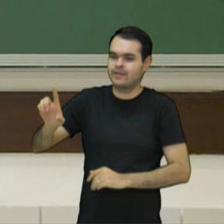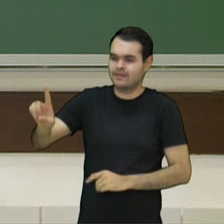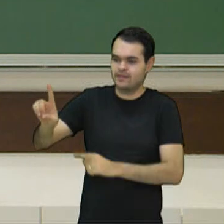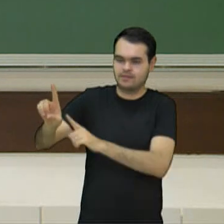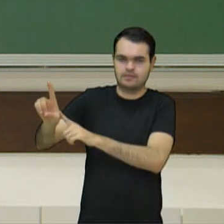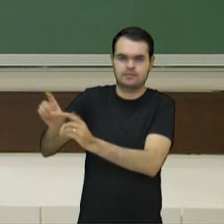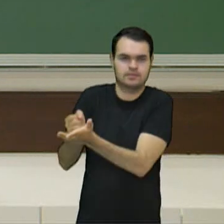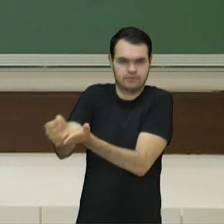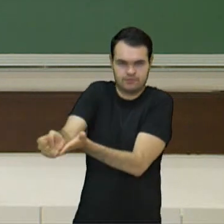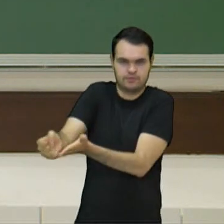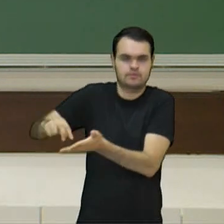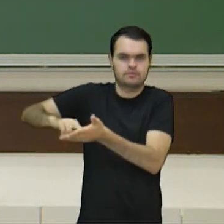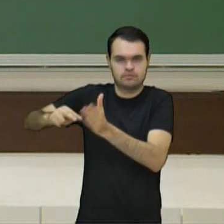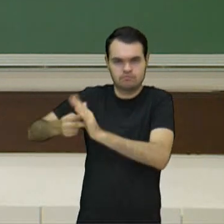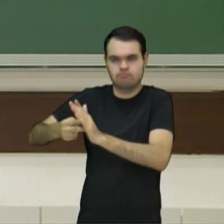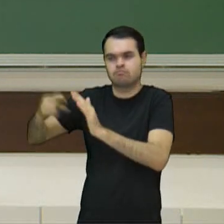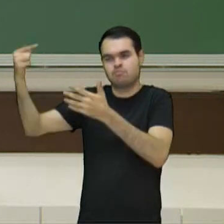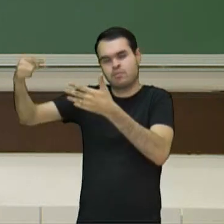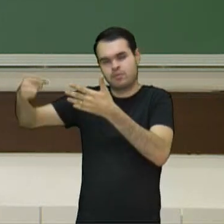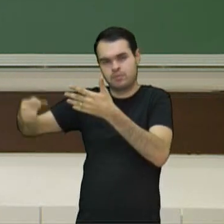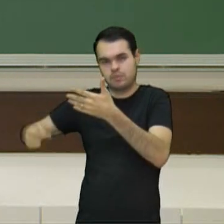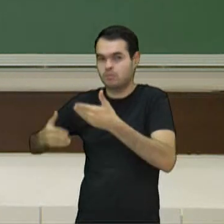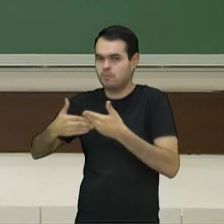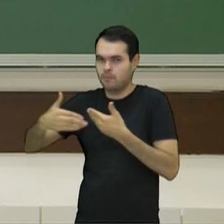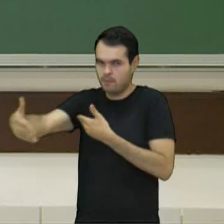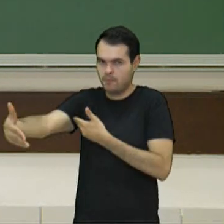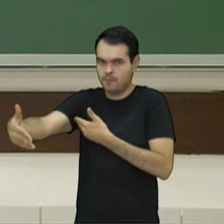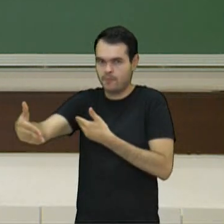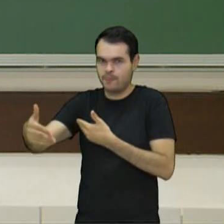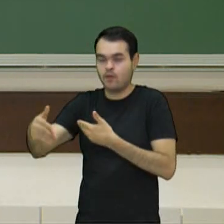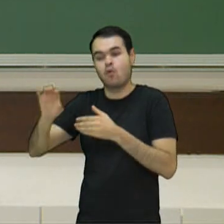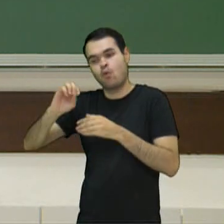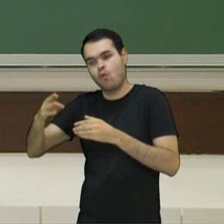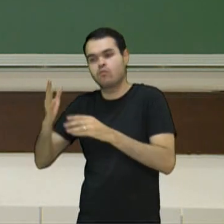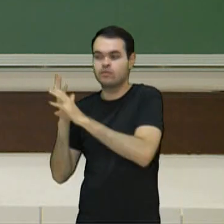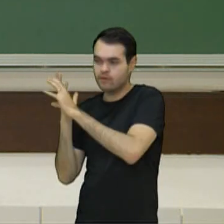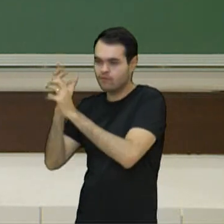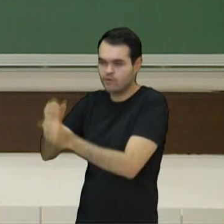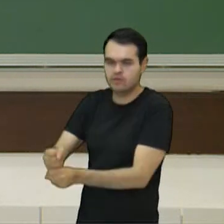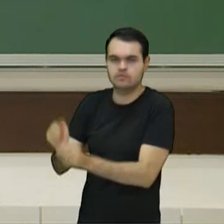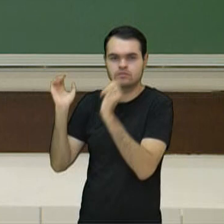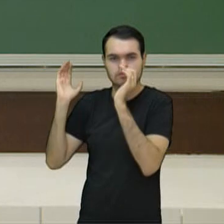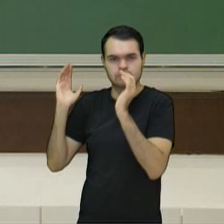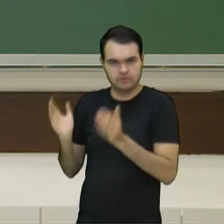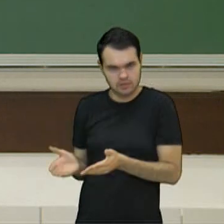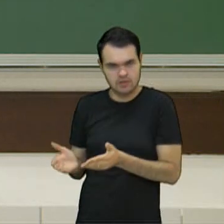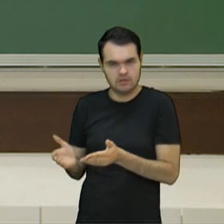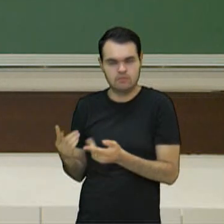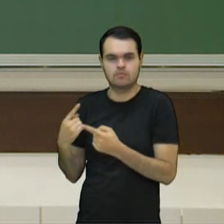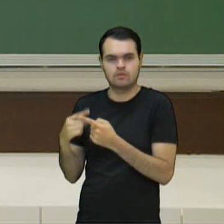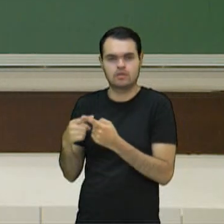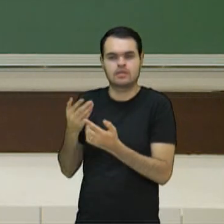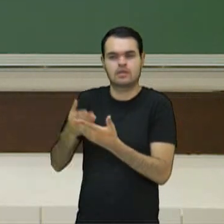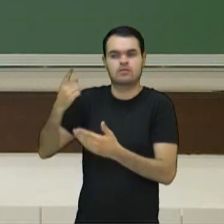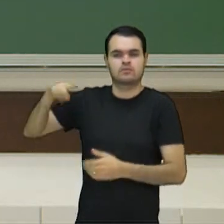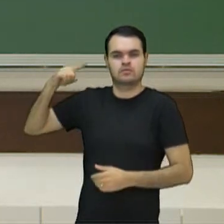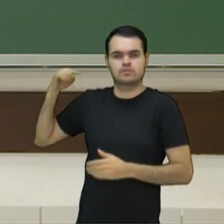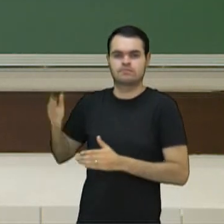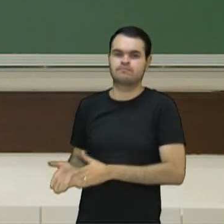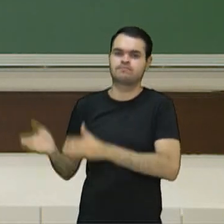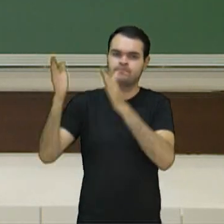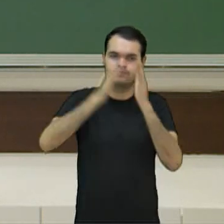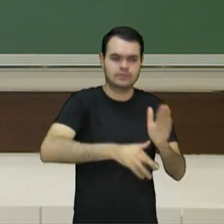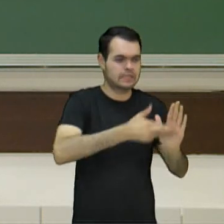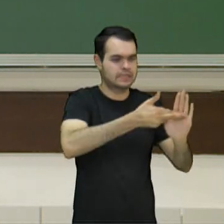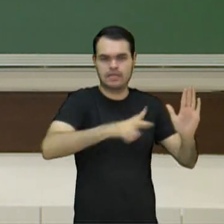seguindo algumas situações que a gente vai ver isso futuramente, ou vai rever, porque a gente já verificou isso em aulas anteriores.